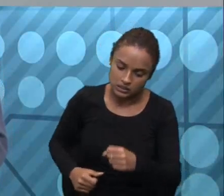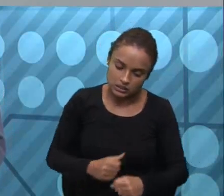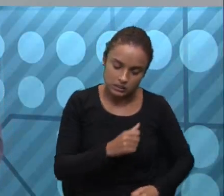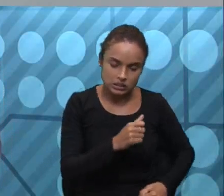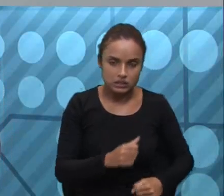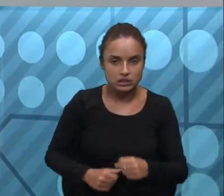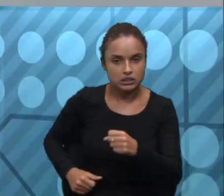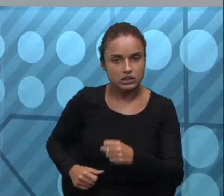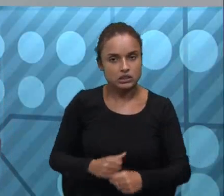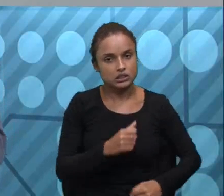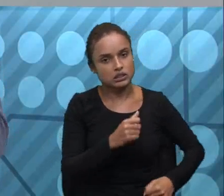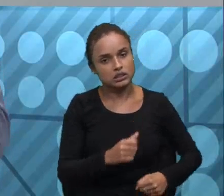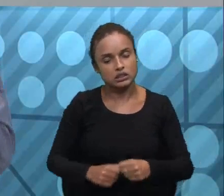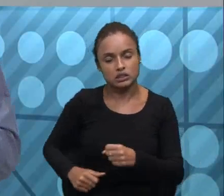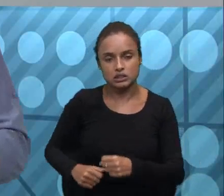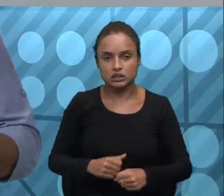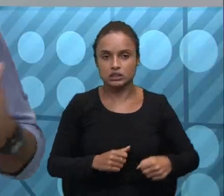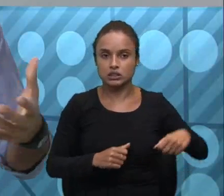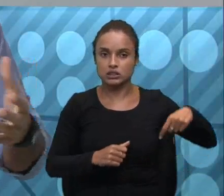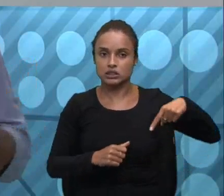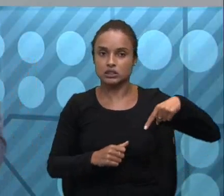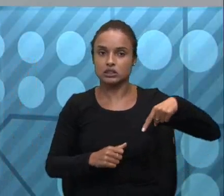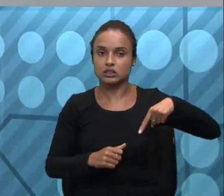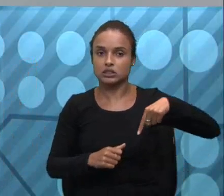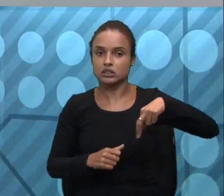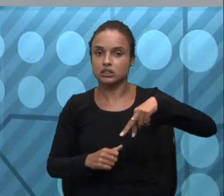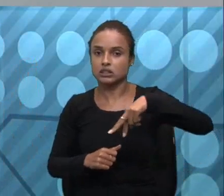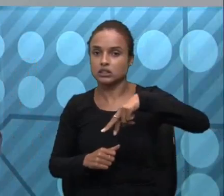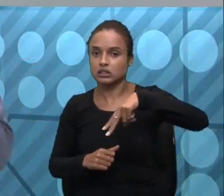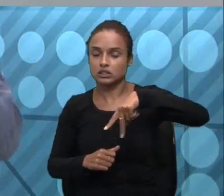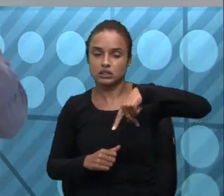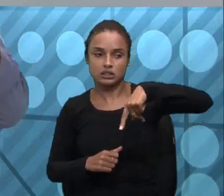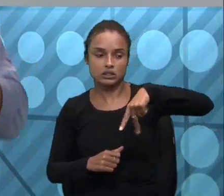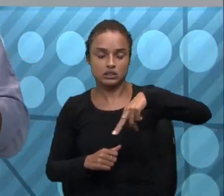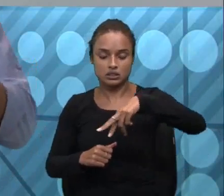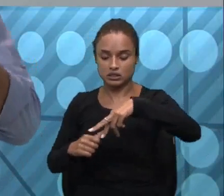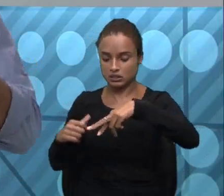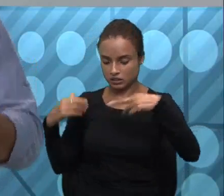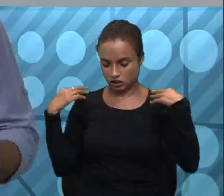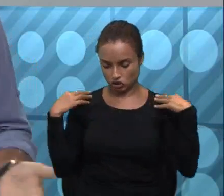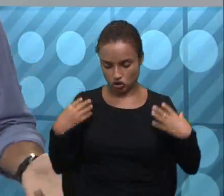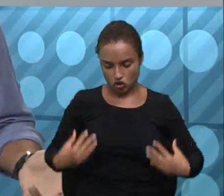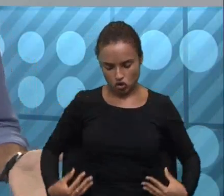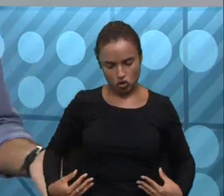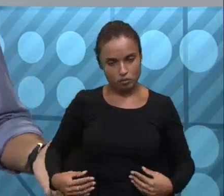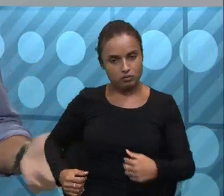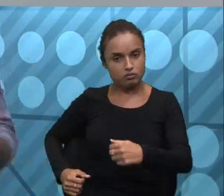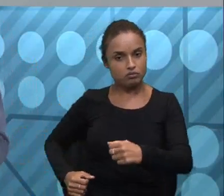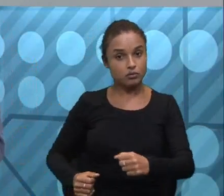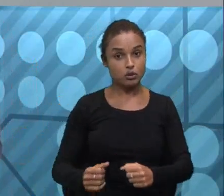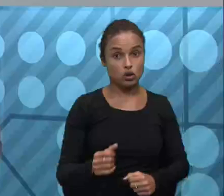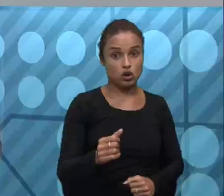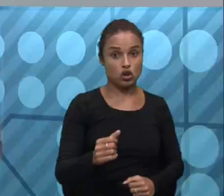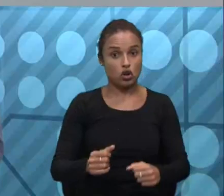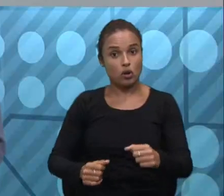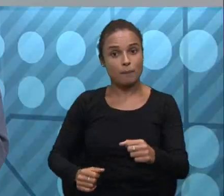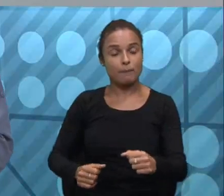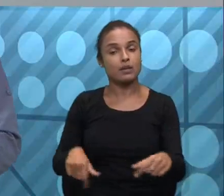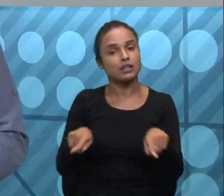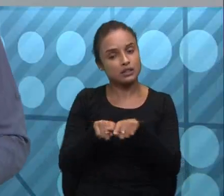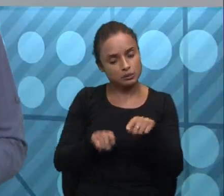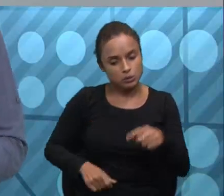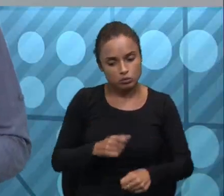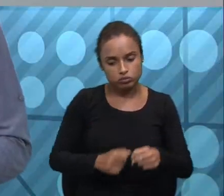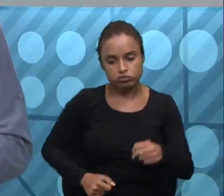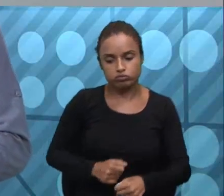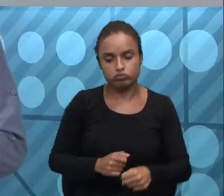joelhos. Tem. Ótima resposta. Saiu um pouquinho do ombro, mas Tá correto, nós temos isso no atletismo também. Polo de